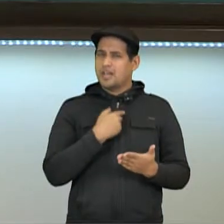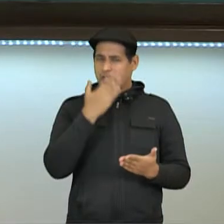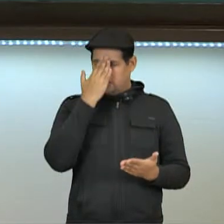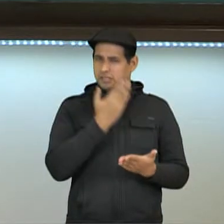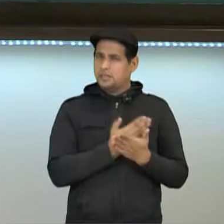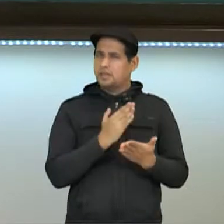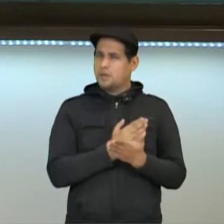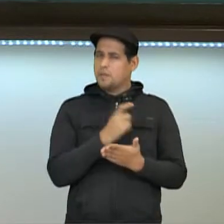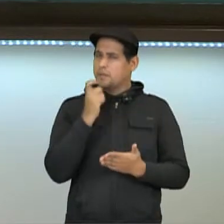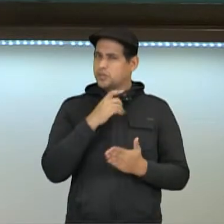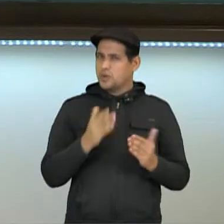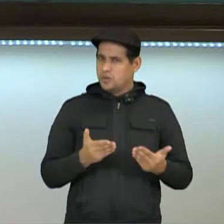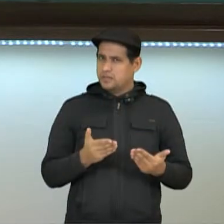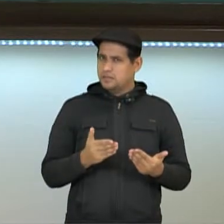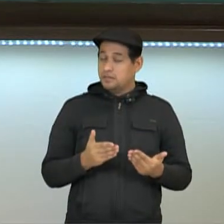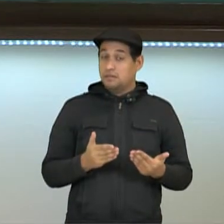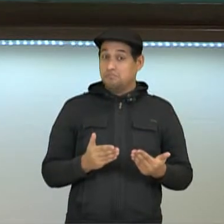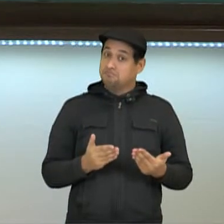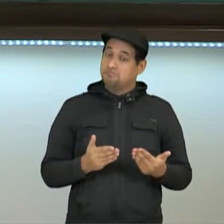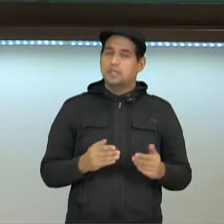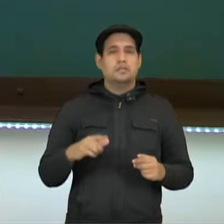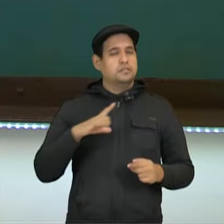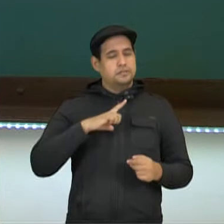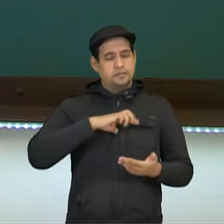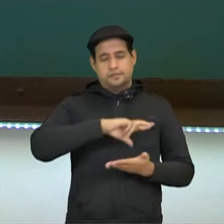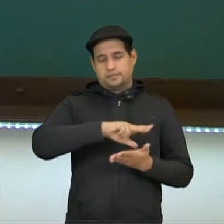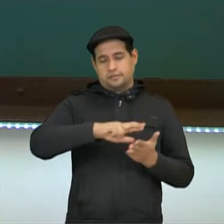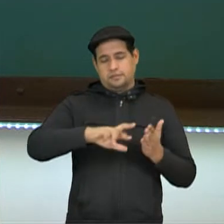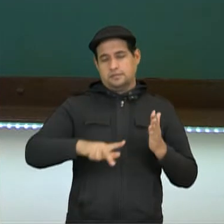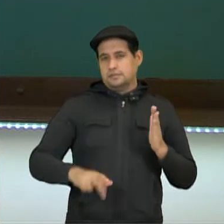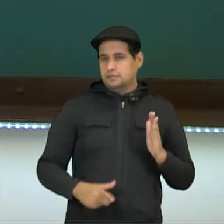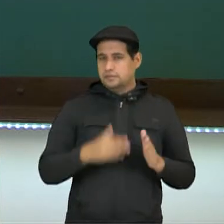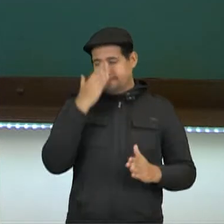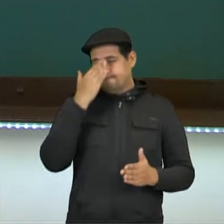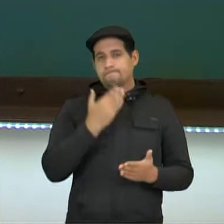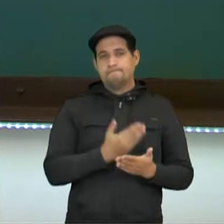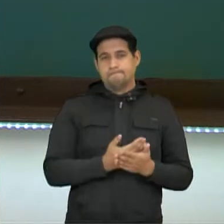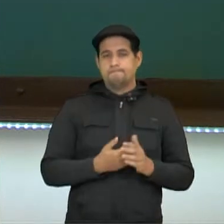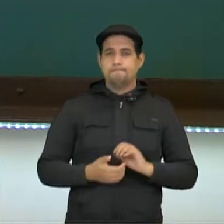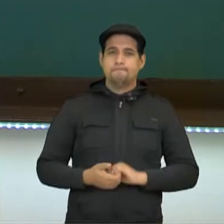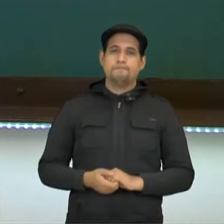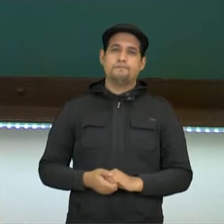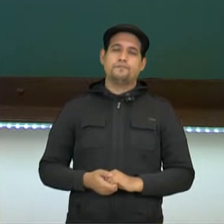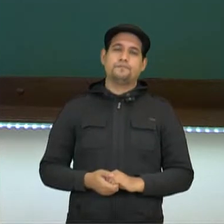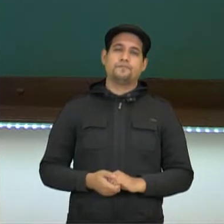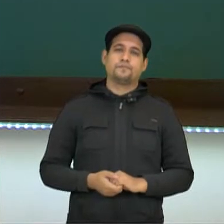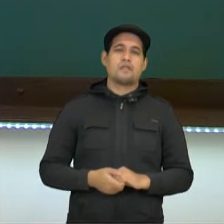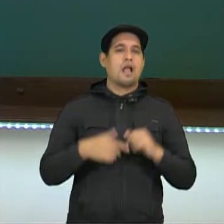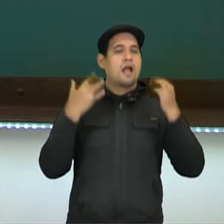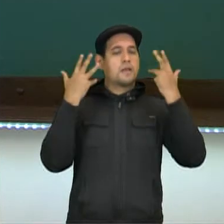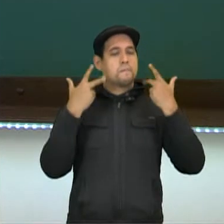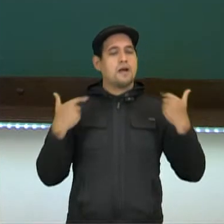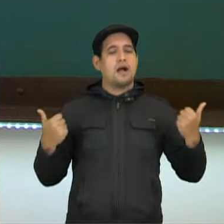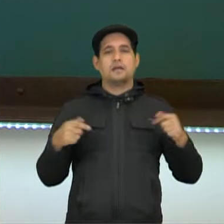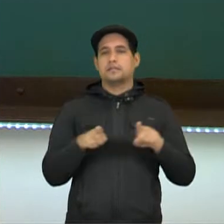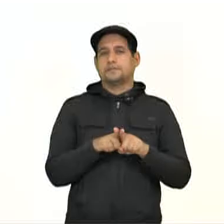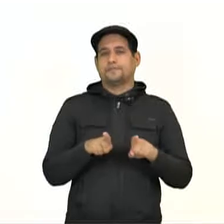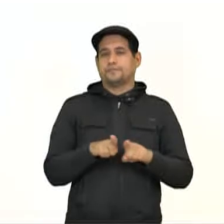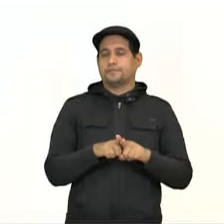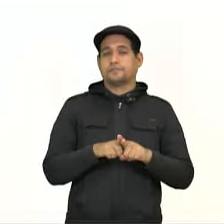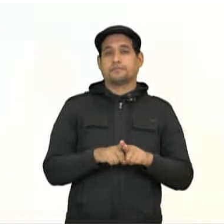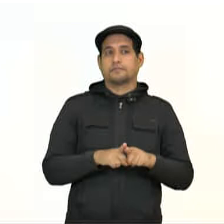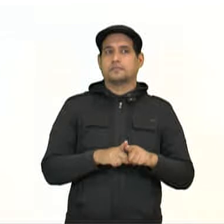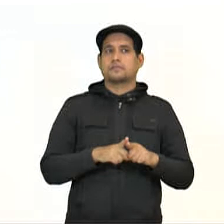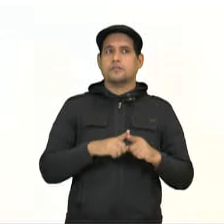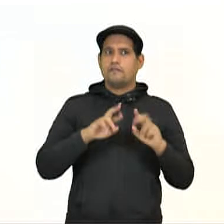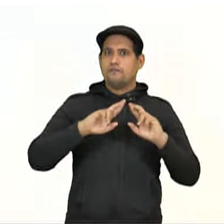em mitos hoje? Então, eles tinham vários, né? Várias crenças, tá? Animais fantásticos